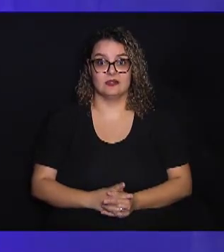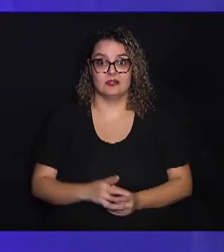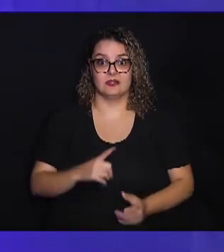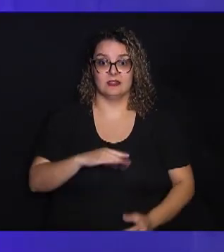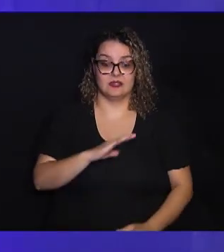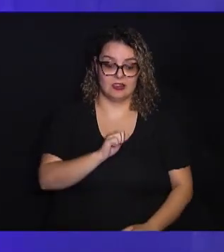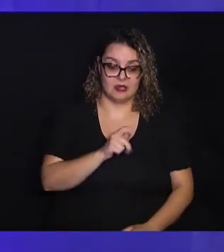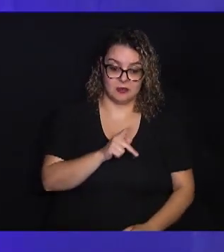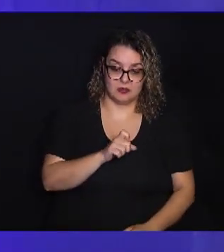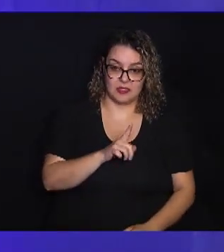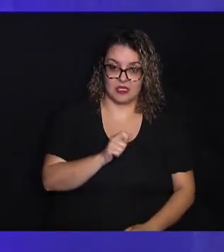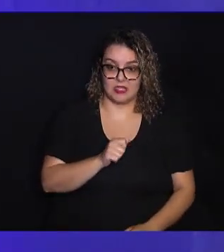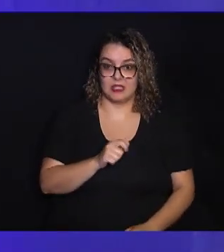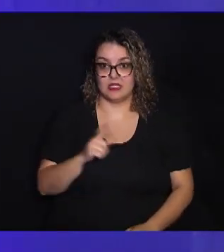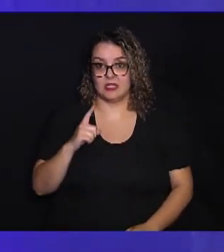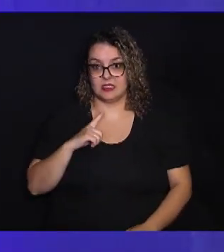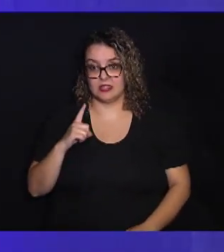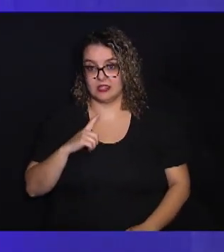capela, tem